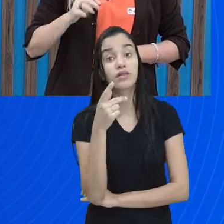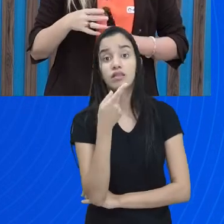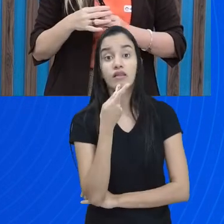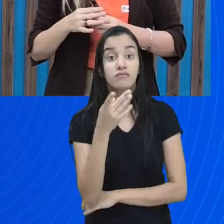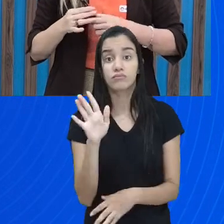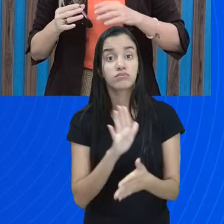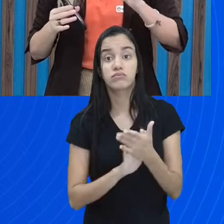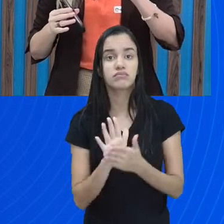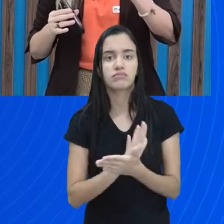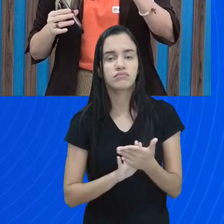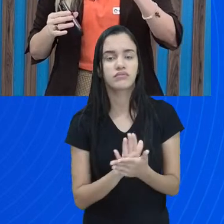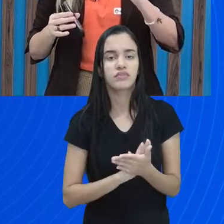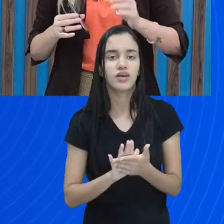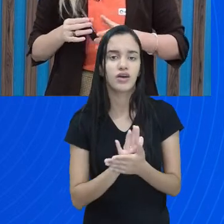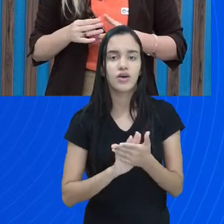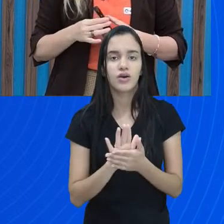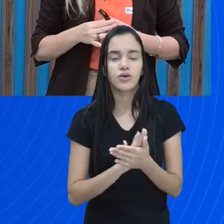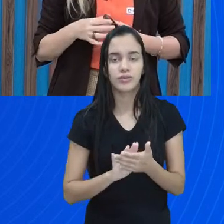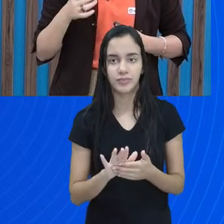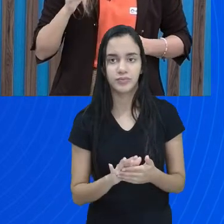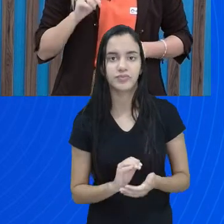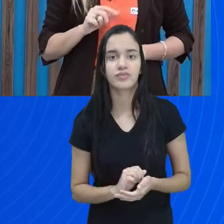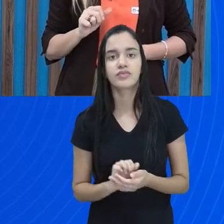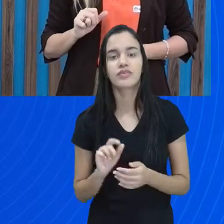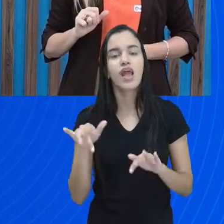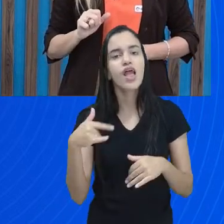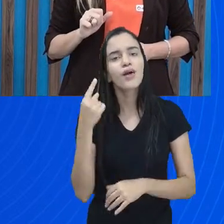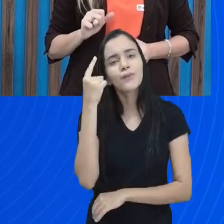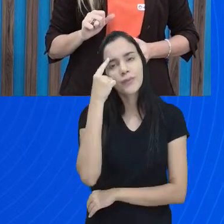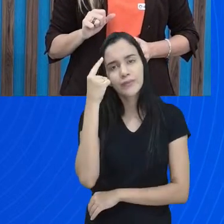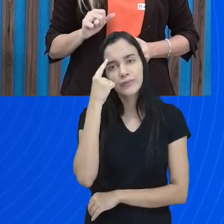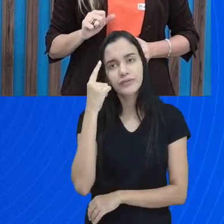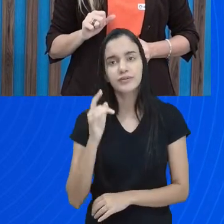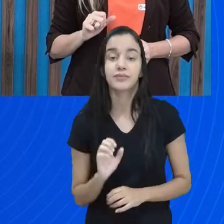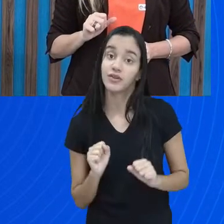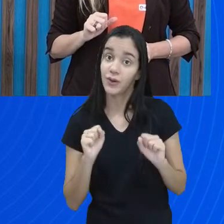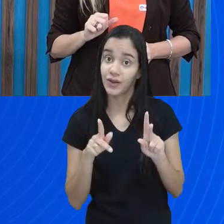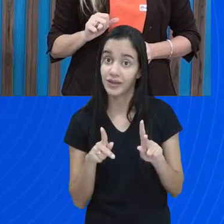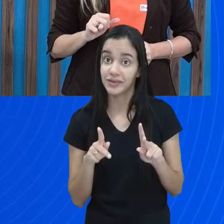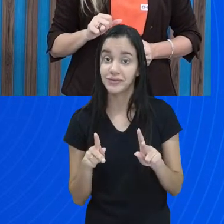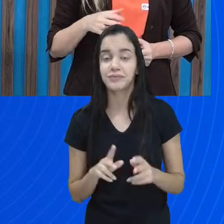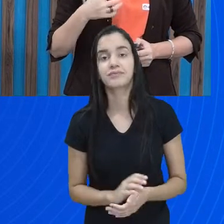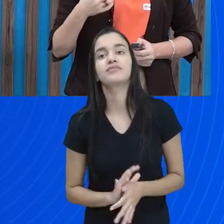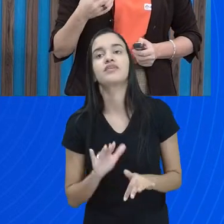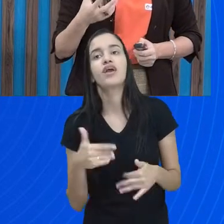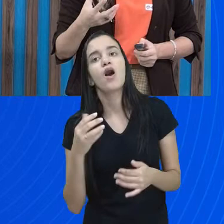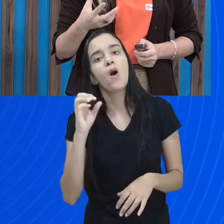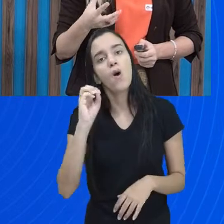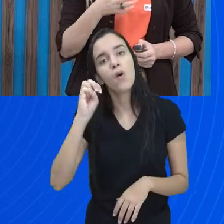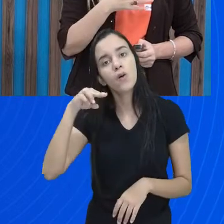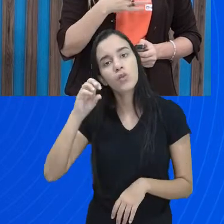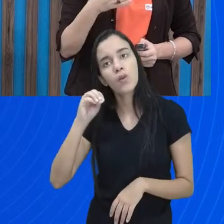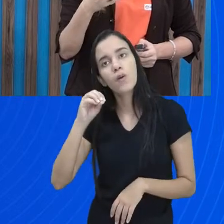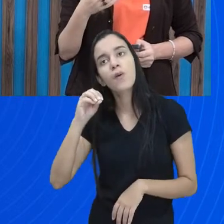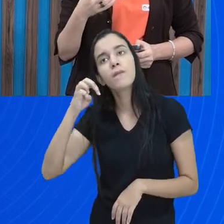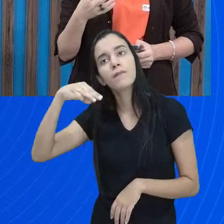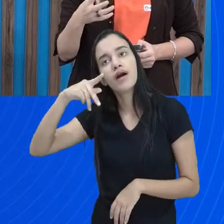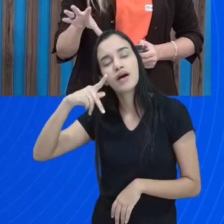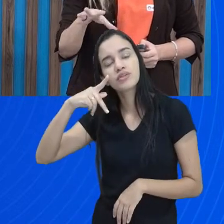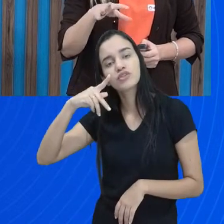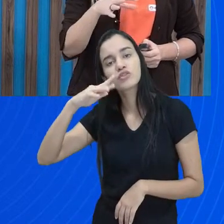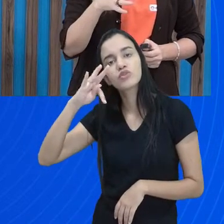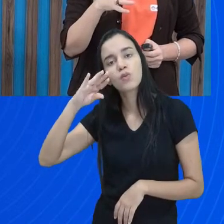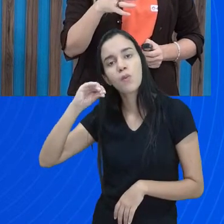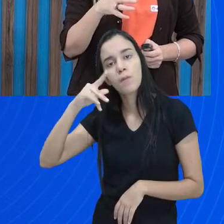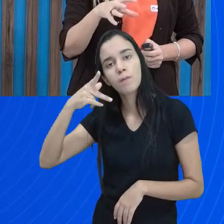falando. Quando tem essas bolinhas embaixo, é o do pensamento, tá, gente? E a onomatopeia